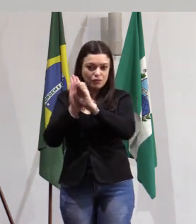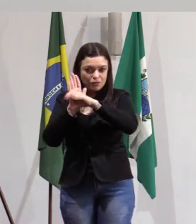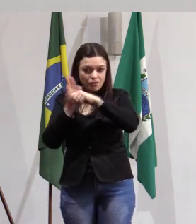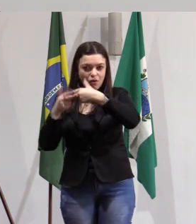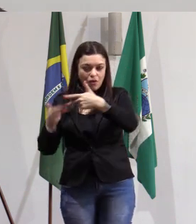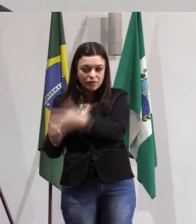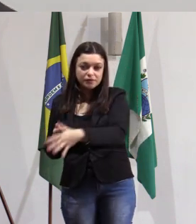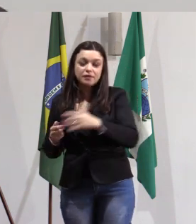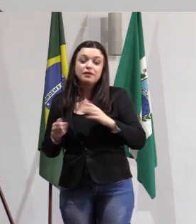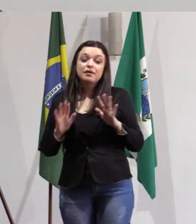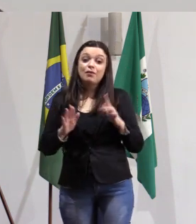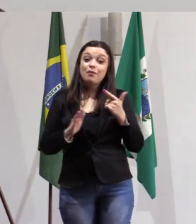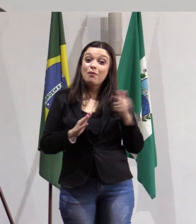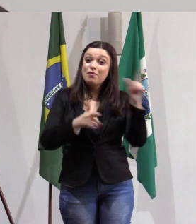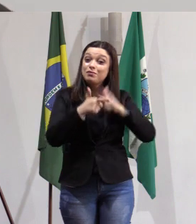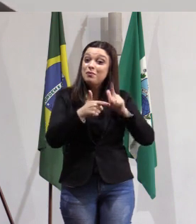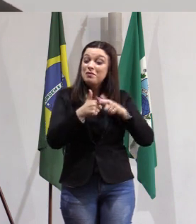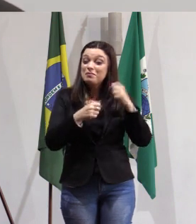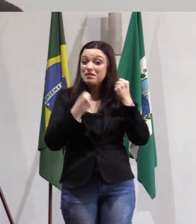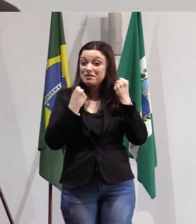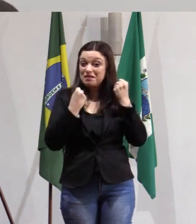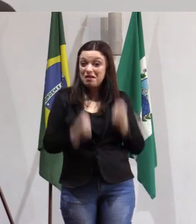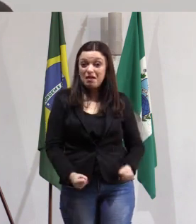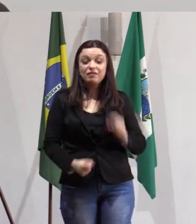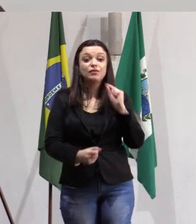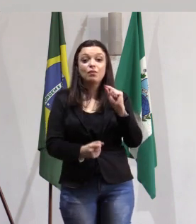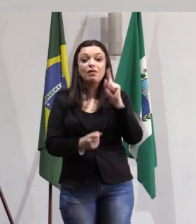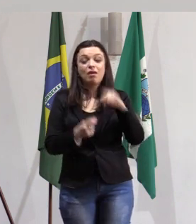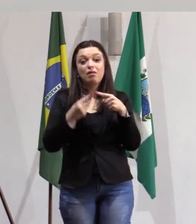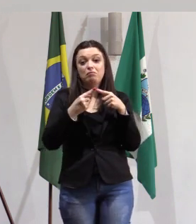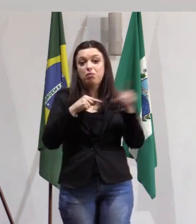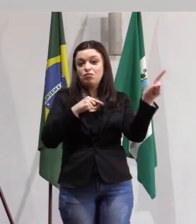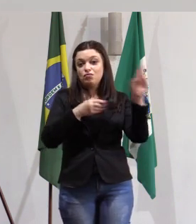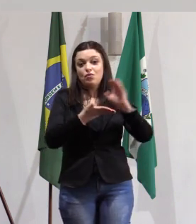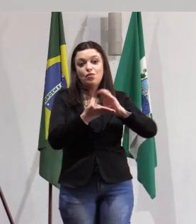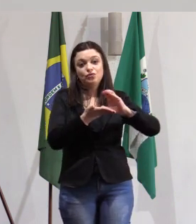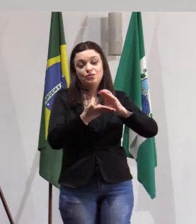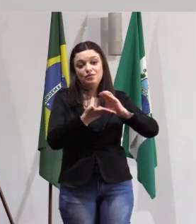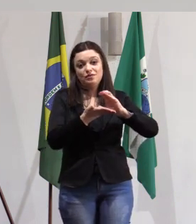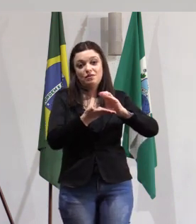as inconstitucionalidades que, creio, aparecem nesse decreto.